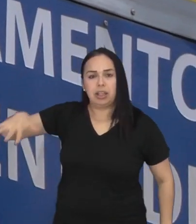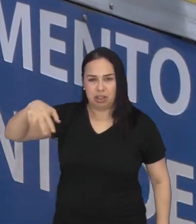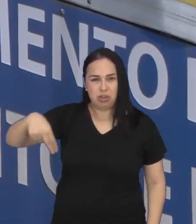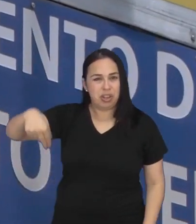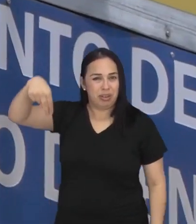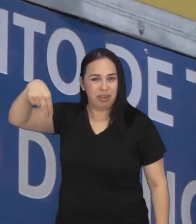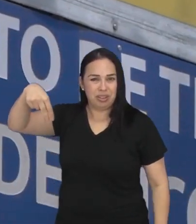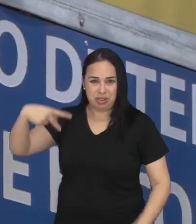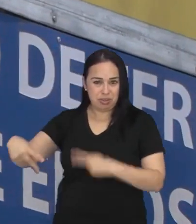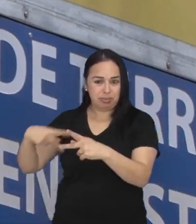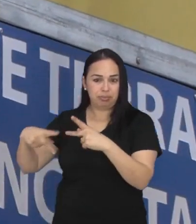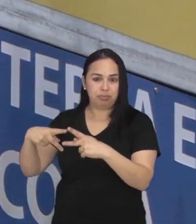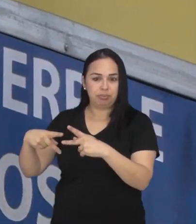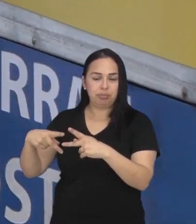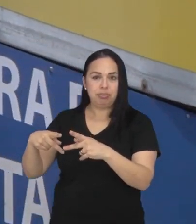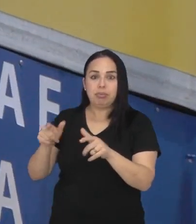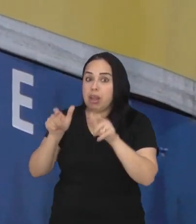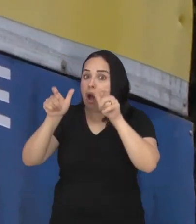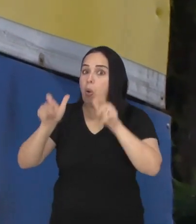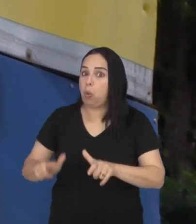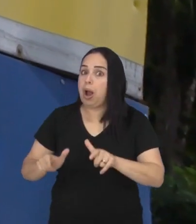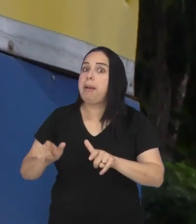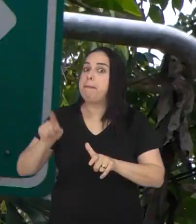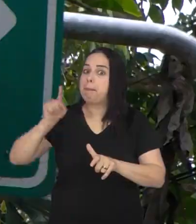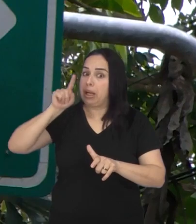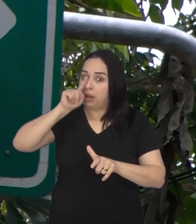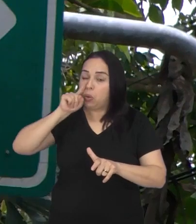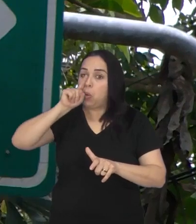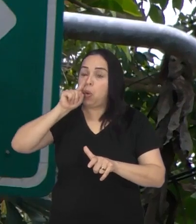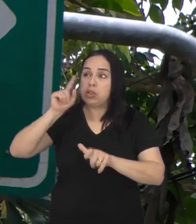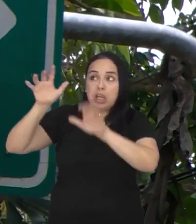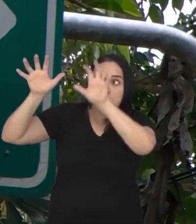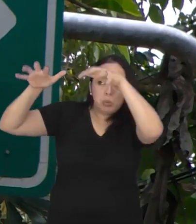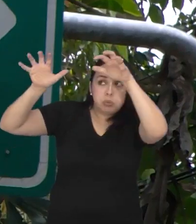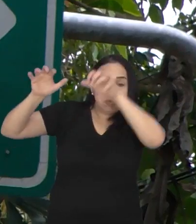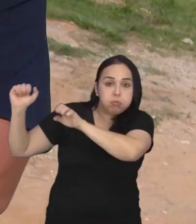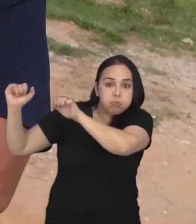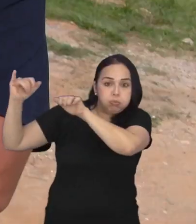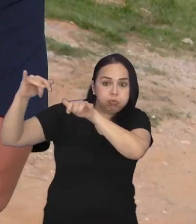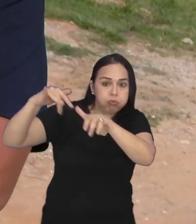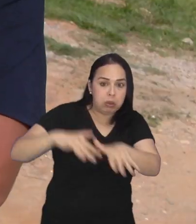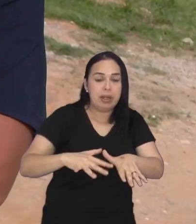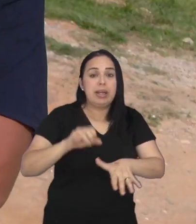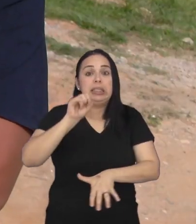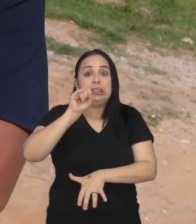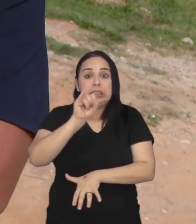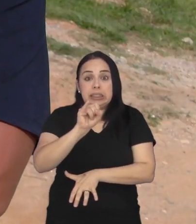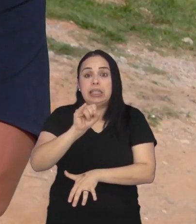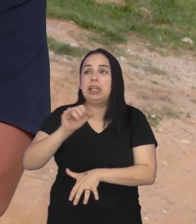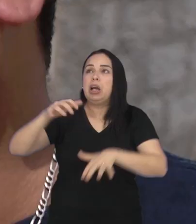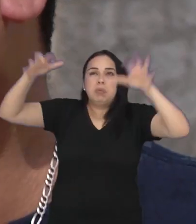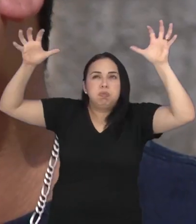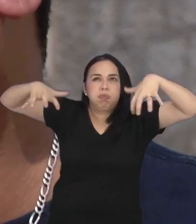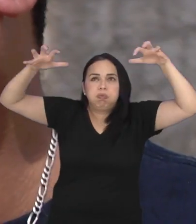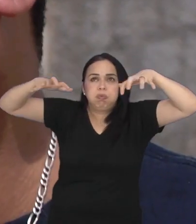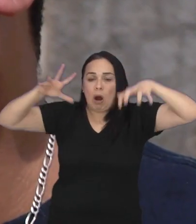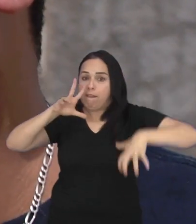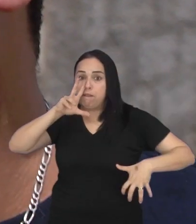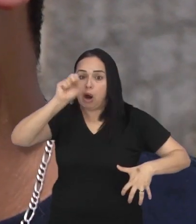Inimizades na família por questões políticas. Isso não pode acontecer. Quando a gente pensa um mundo